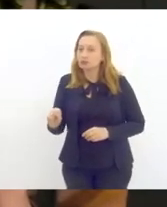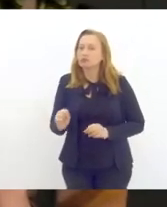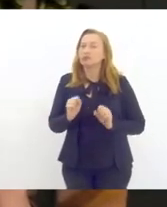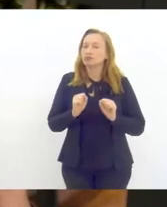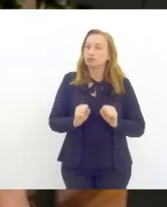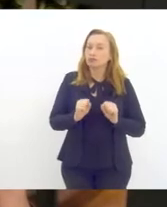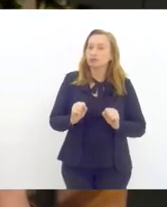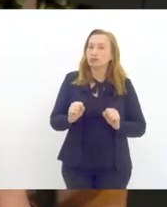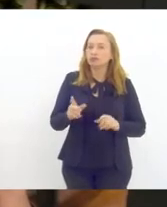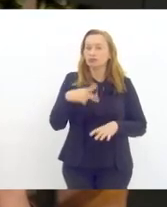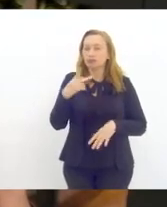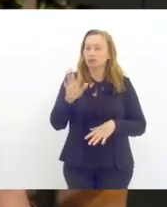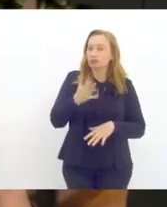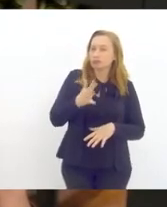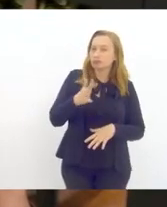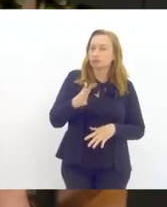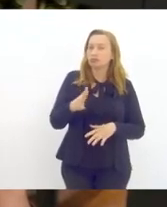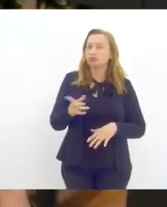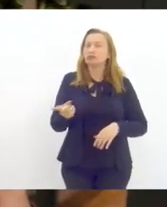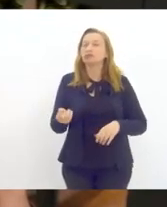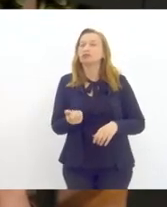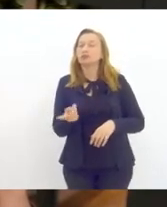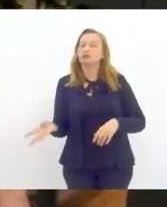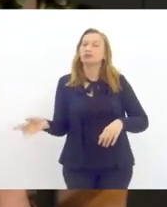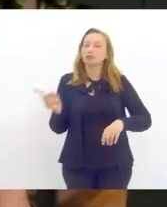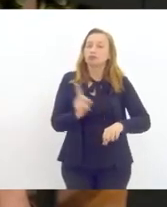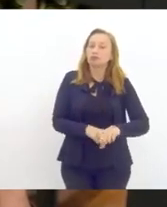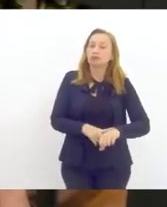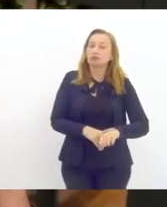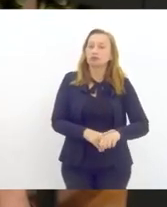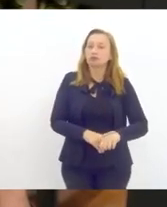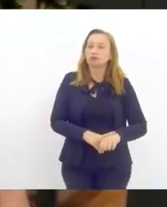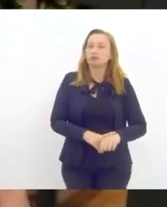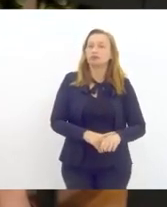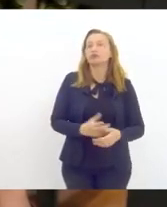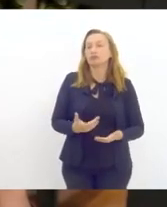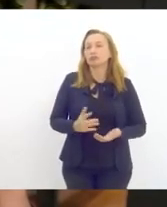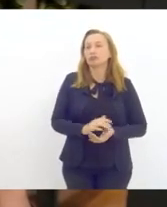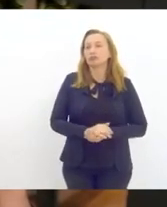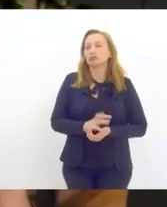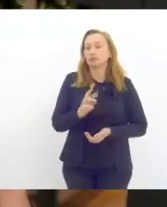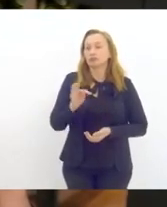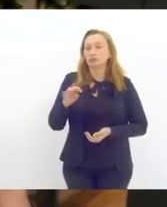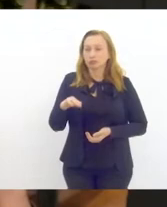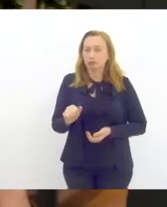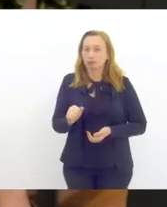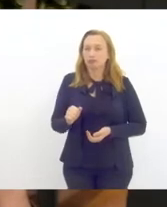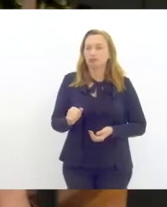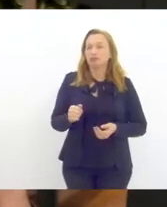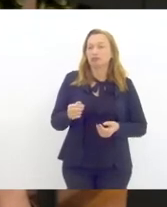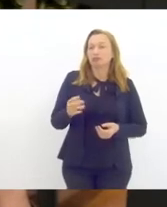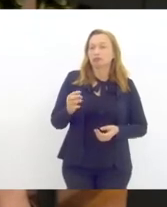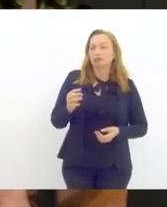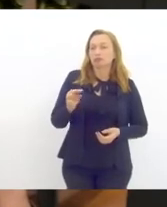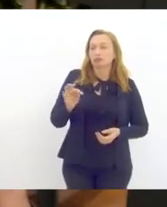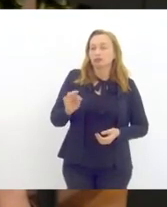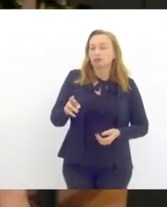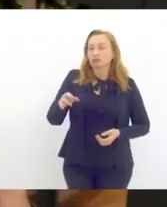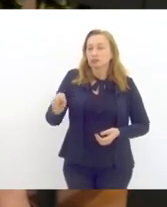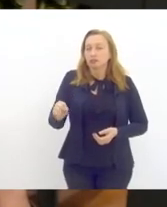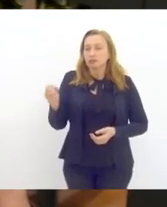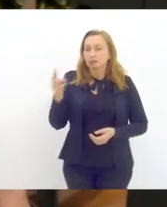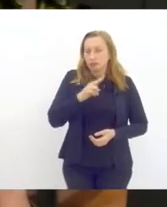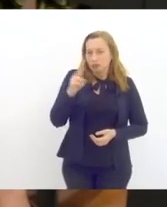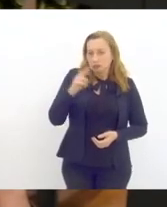dar alguma estimativa em relação à parte da receita, e a parte do Tesouro é basicamente rápida, porque é a aplicação de